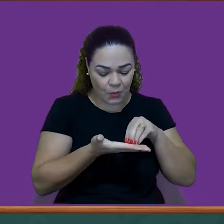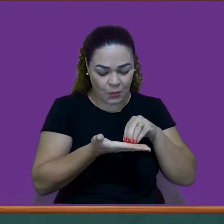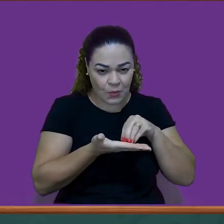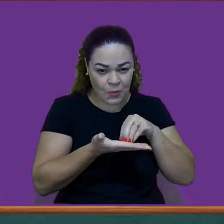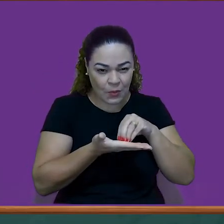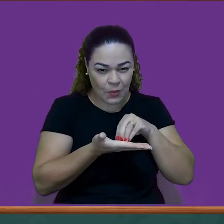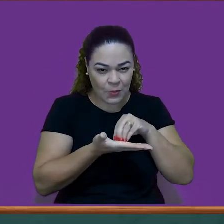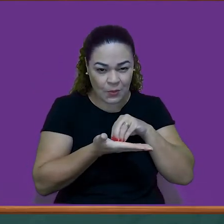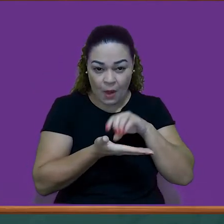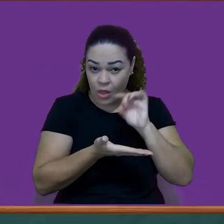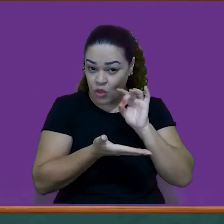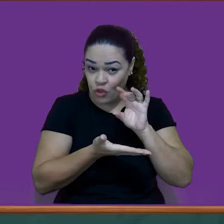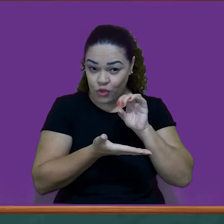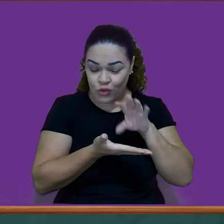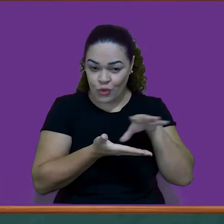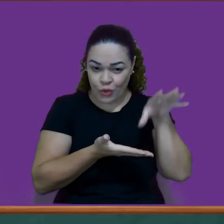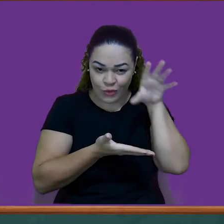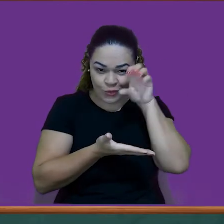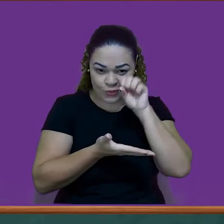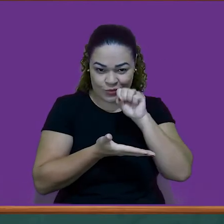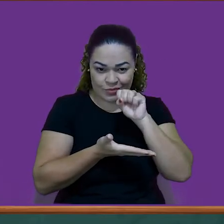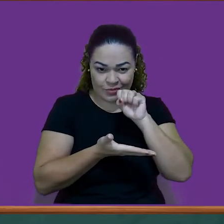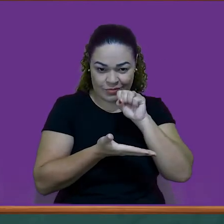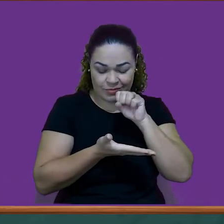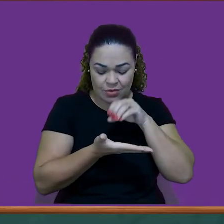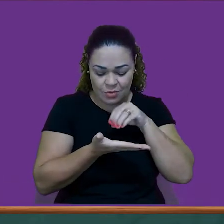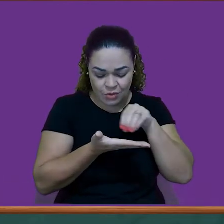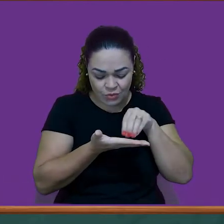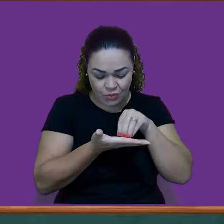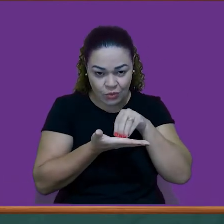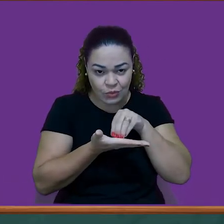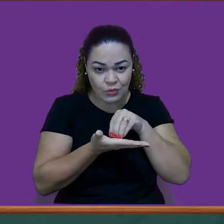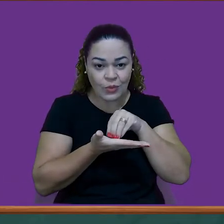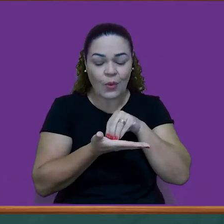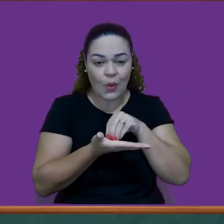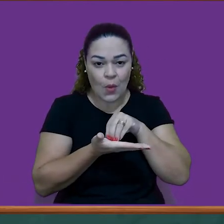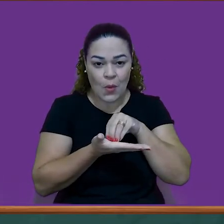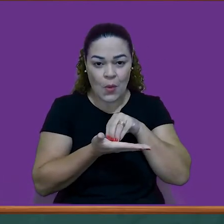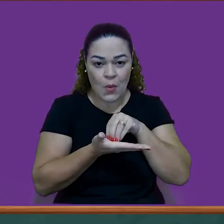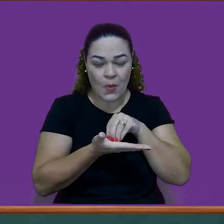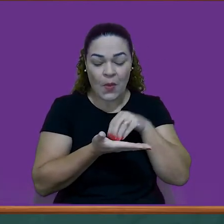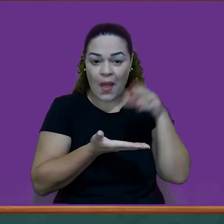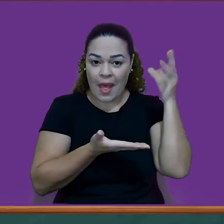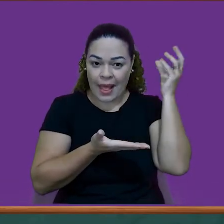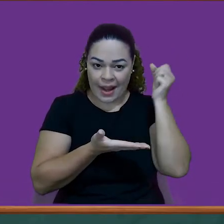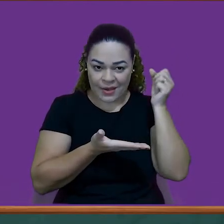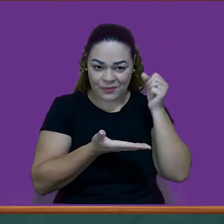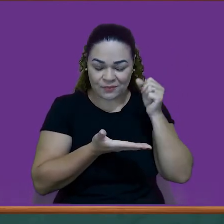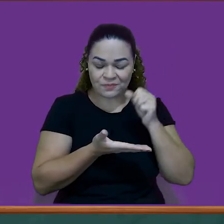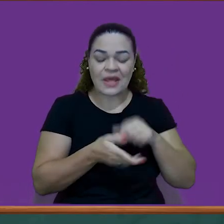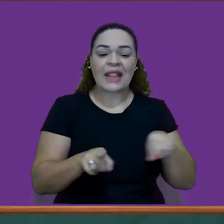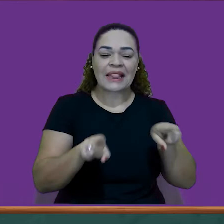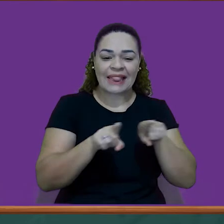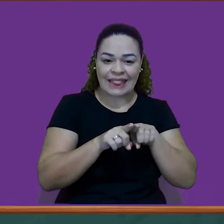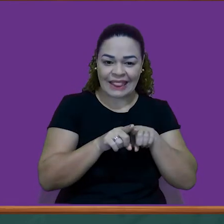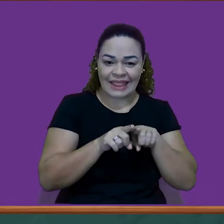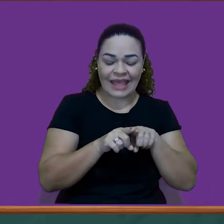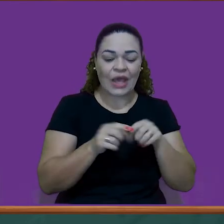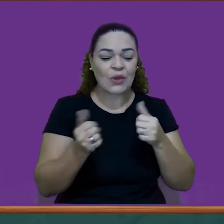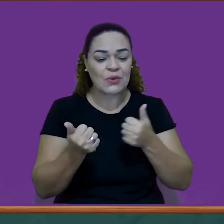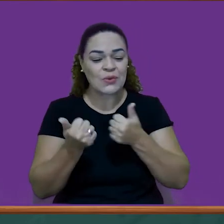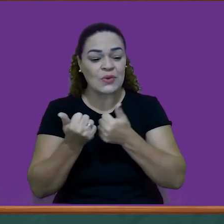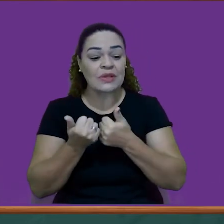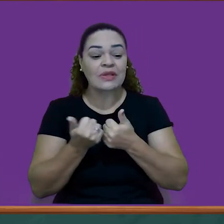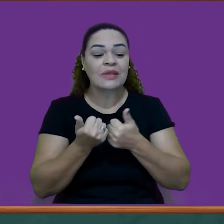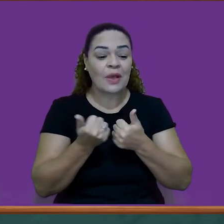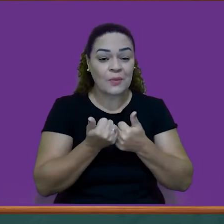escuras, ao longo das diagonais também. Ao lado dos bispos, nós temos os cavaleiros, representados